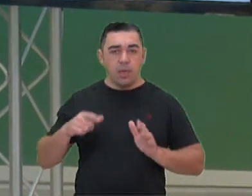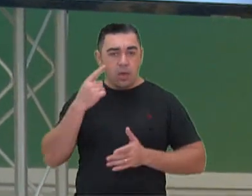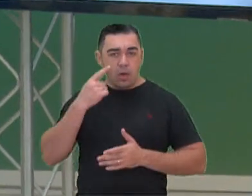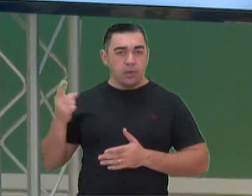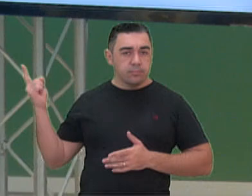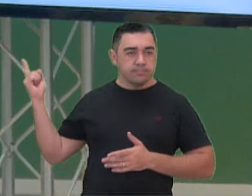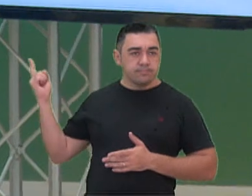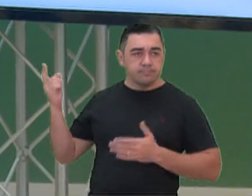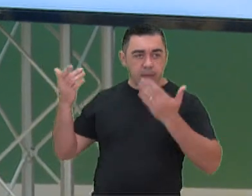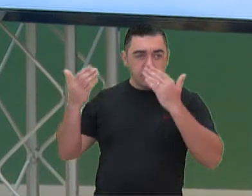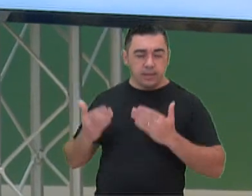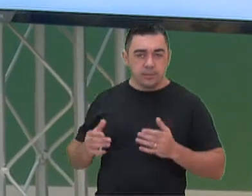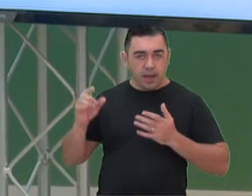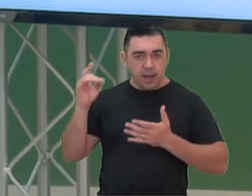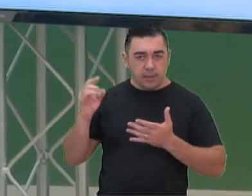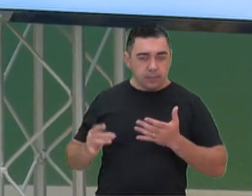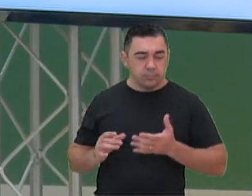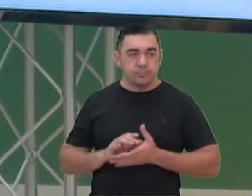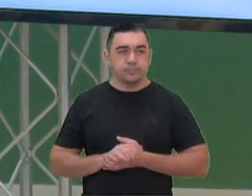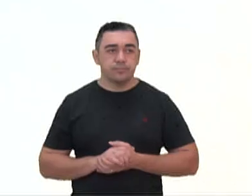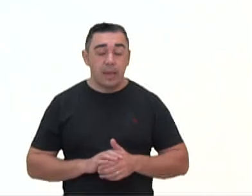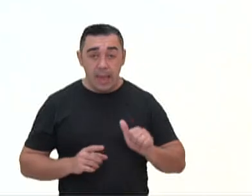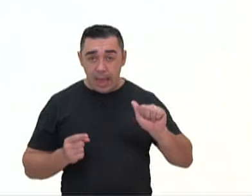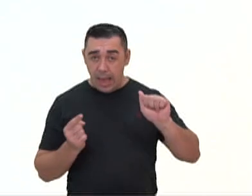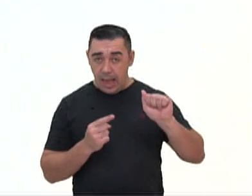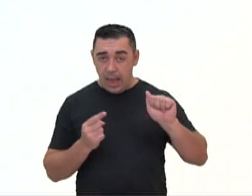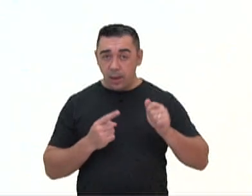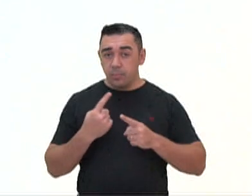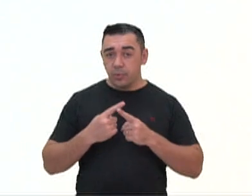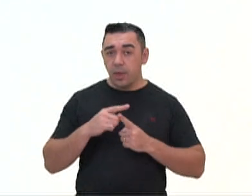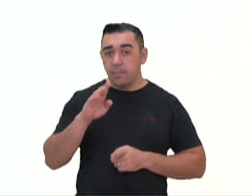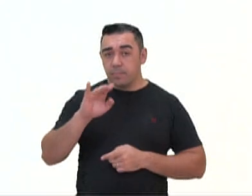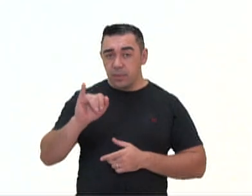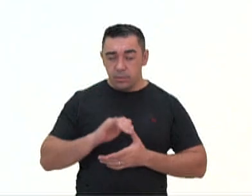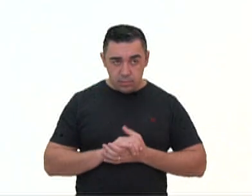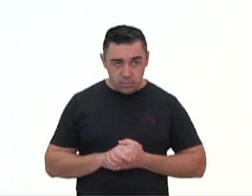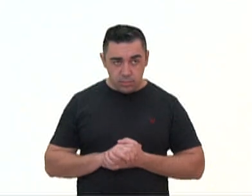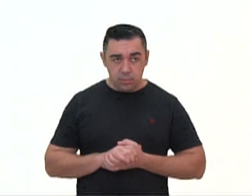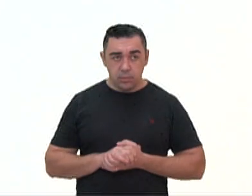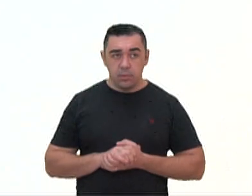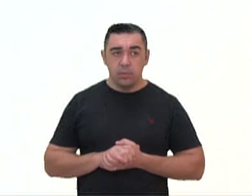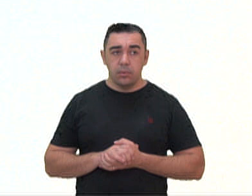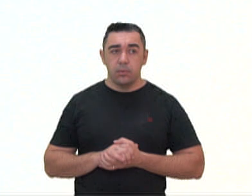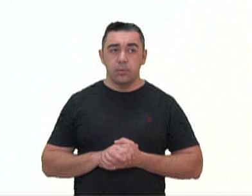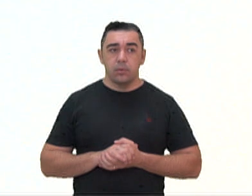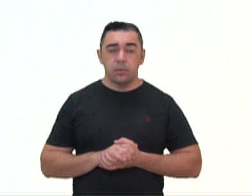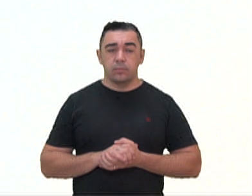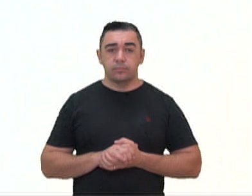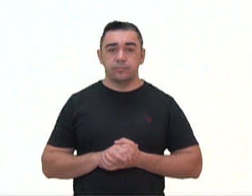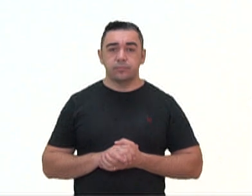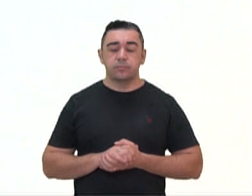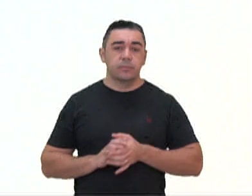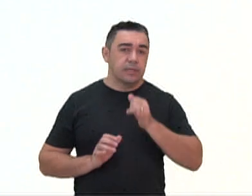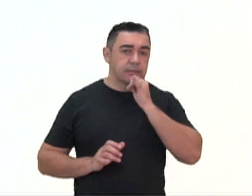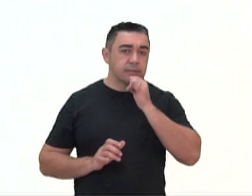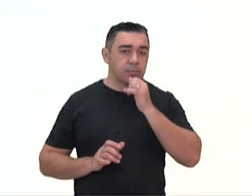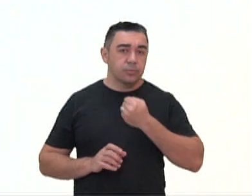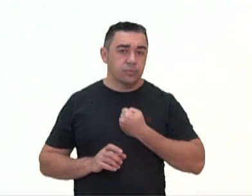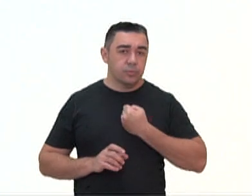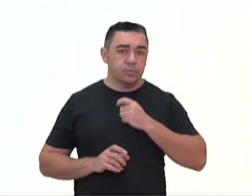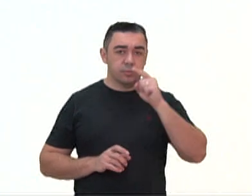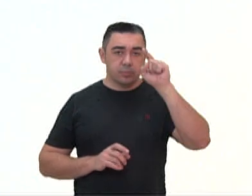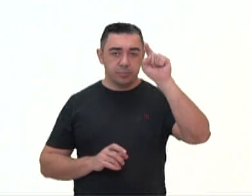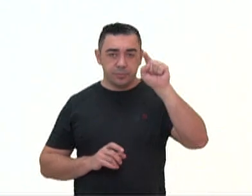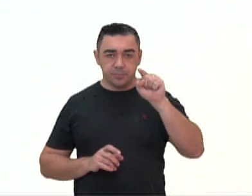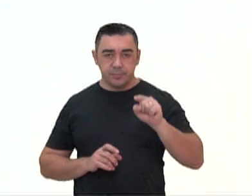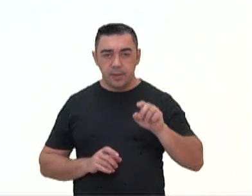analisar cada item? Olha só o item A. Por que é bijetora? Porque os valores dados de reais